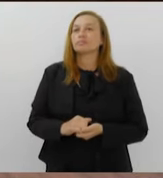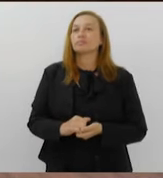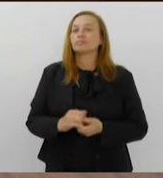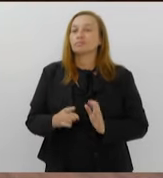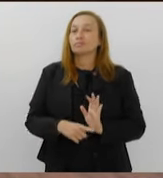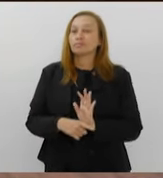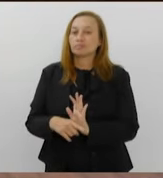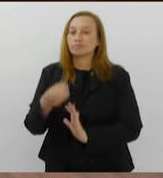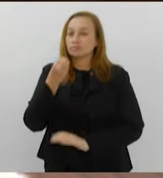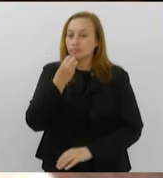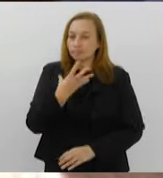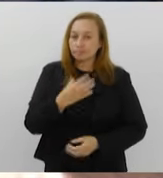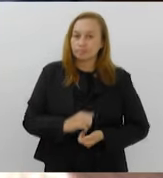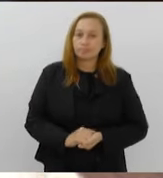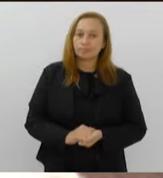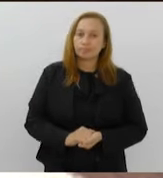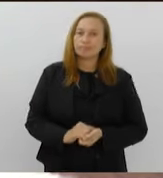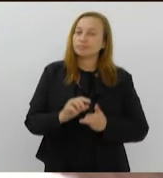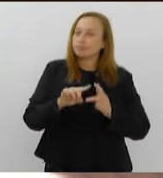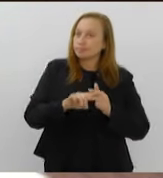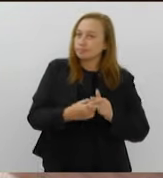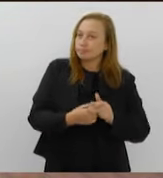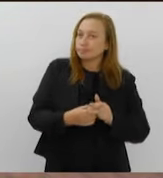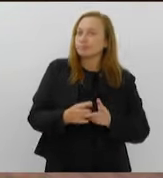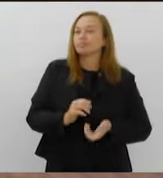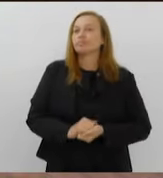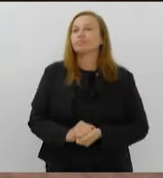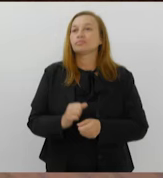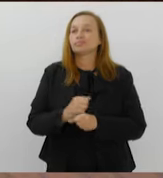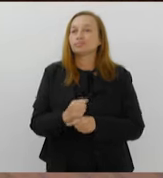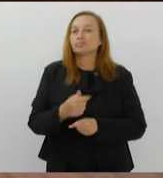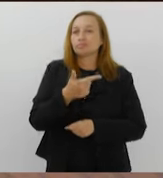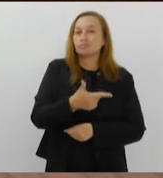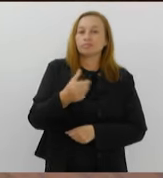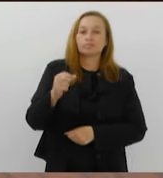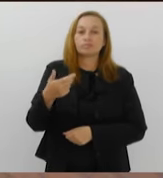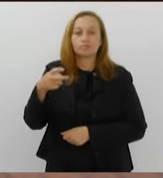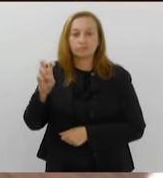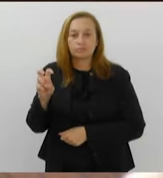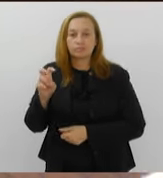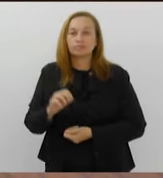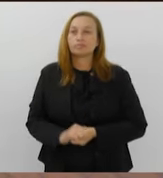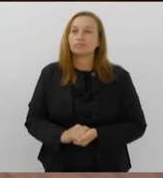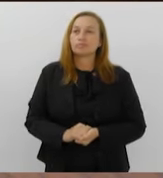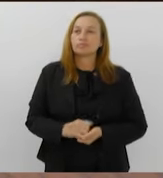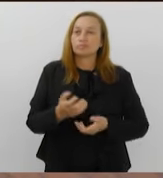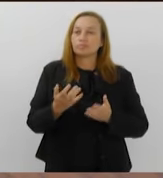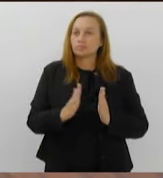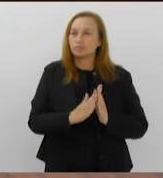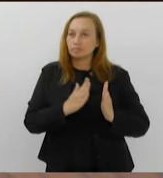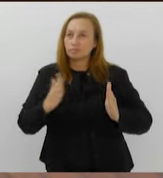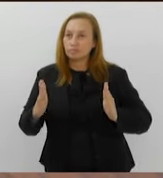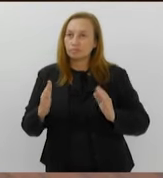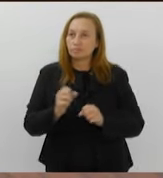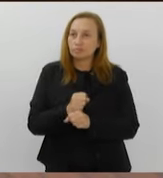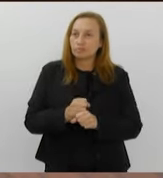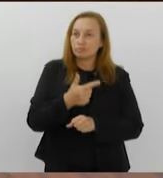existente, né, regulamentado desde 2015, e o que se pretende é estendê-lo até o ano